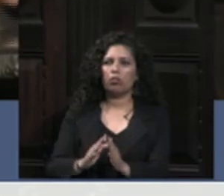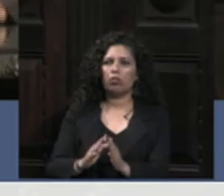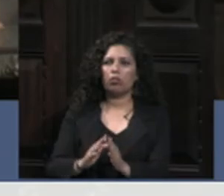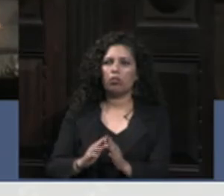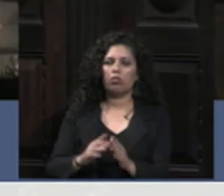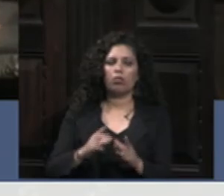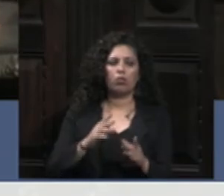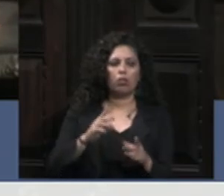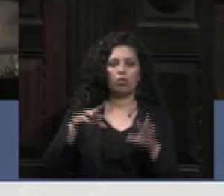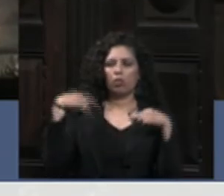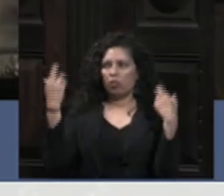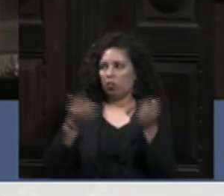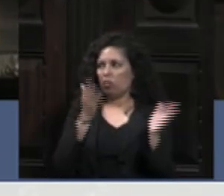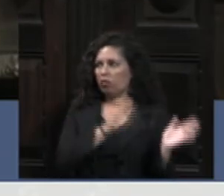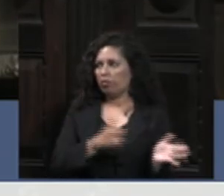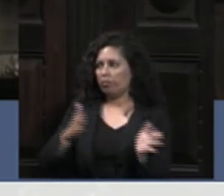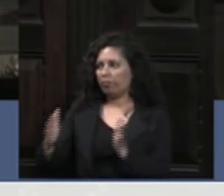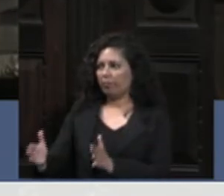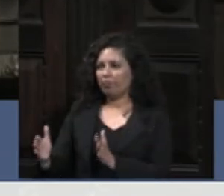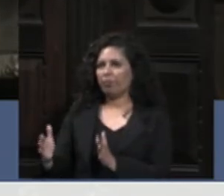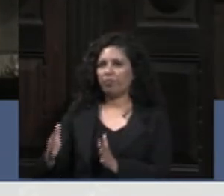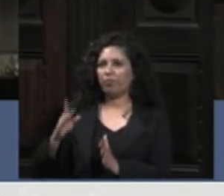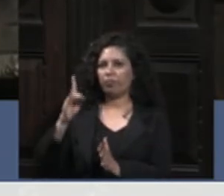Sessão ordinária do dia...